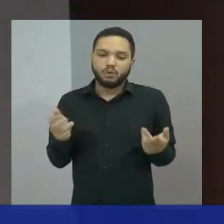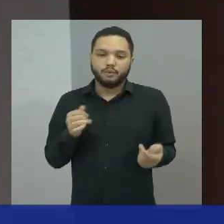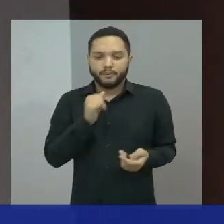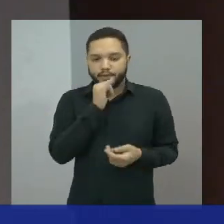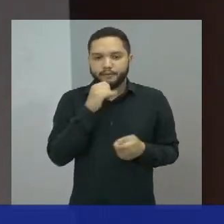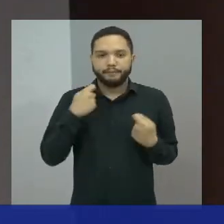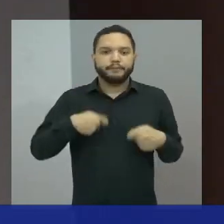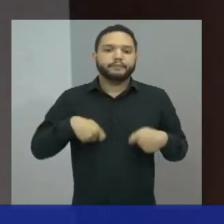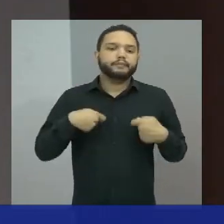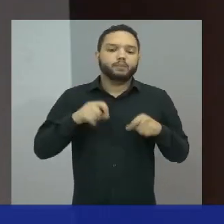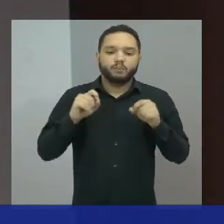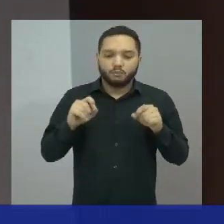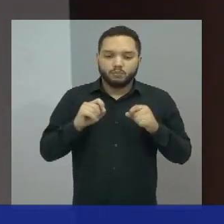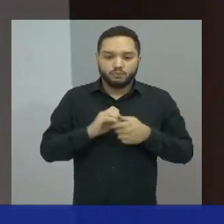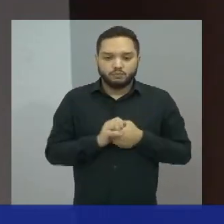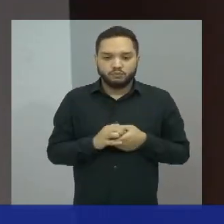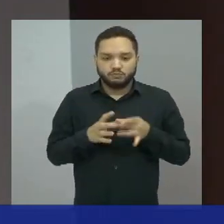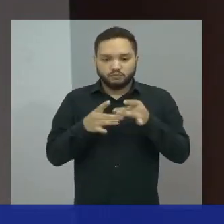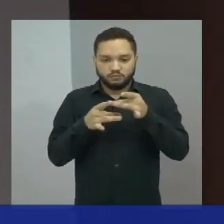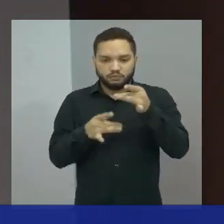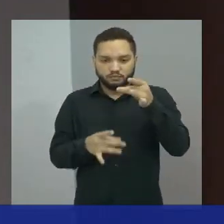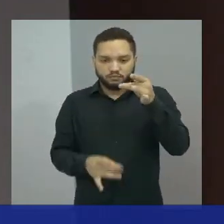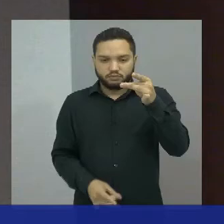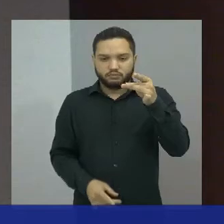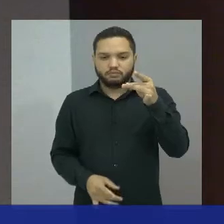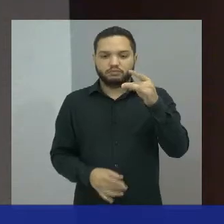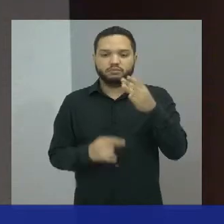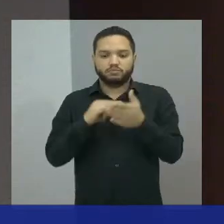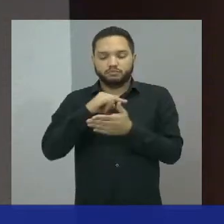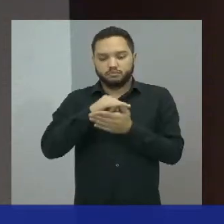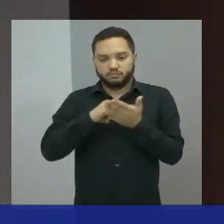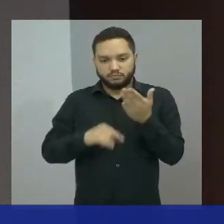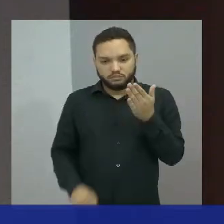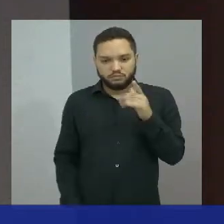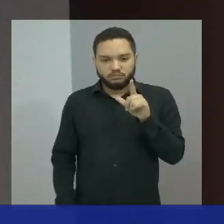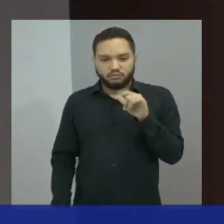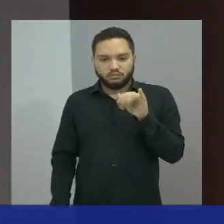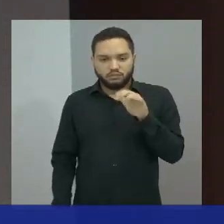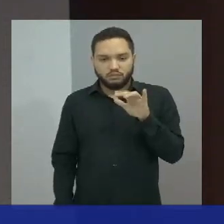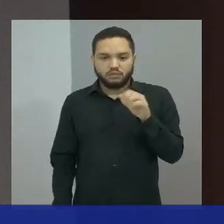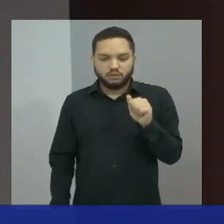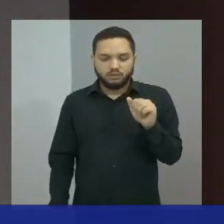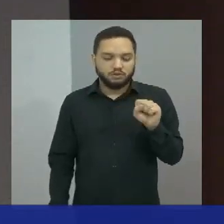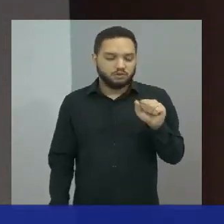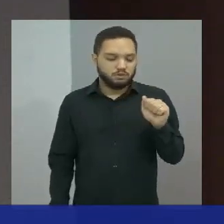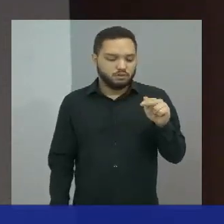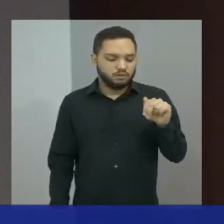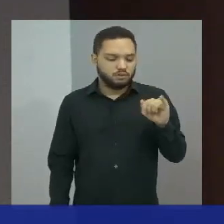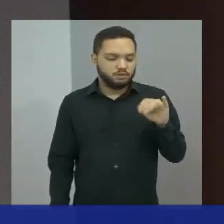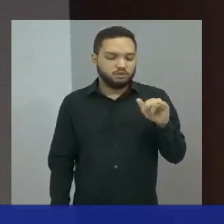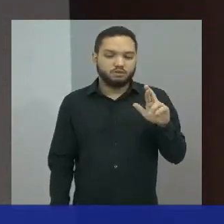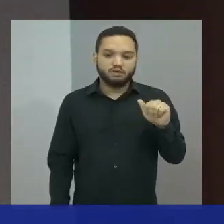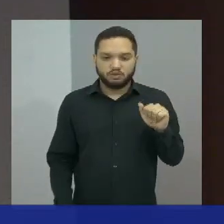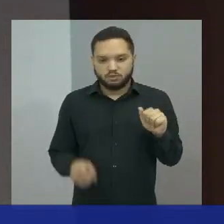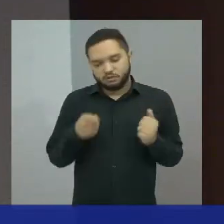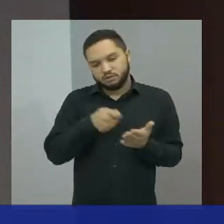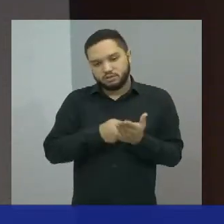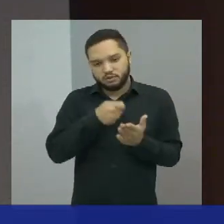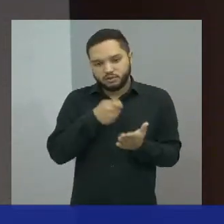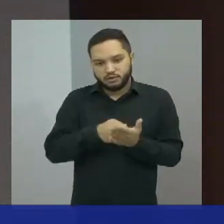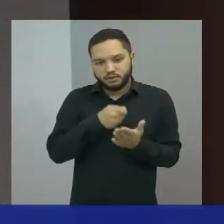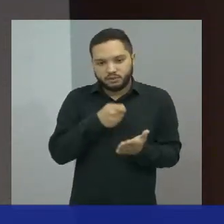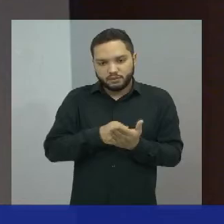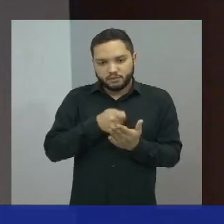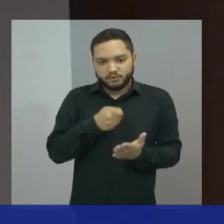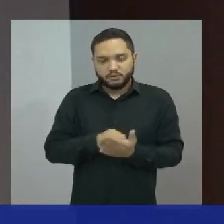por exemplo, detalhar melhor a licença sanitária, que é exigível também pelos